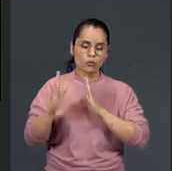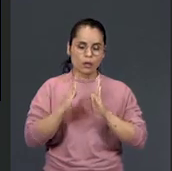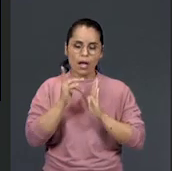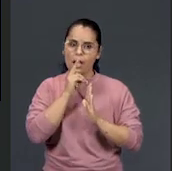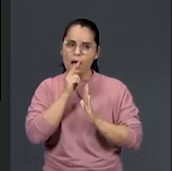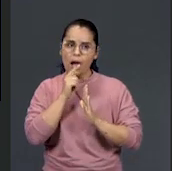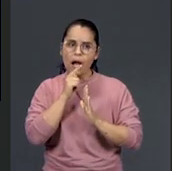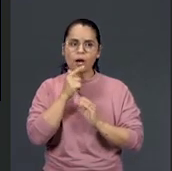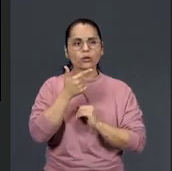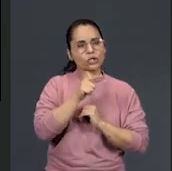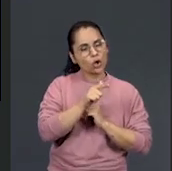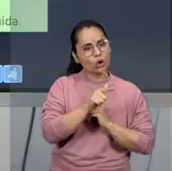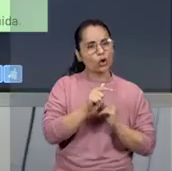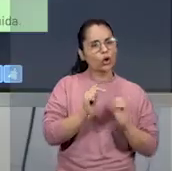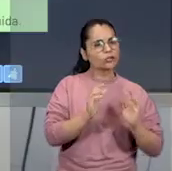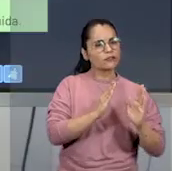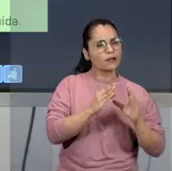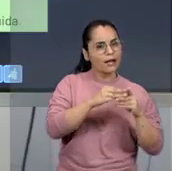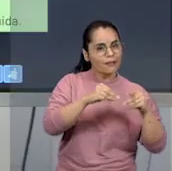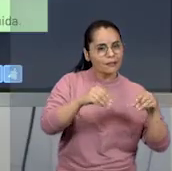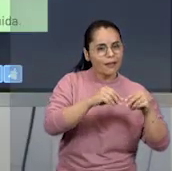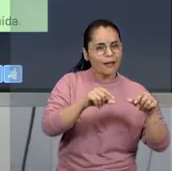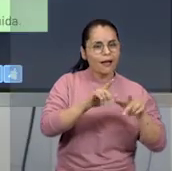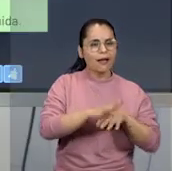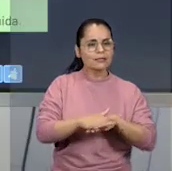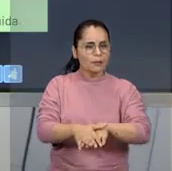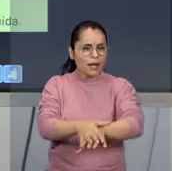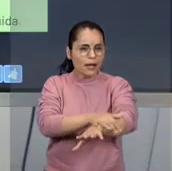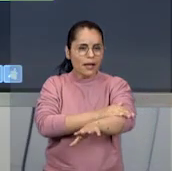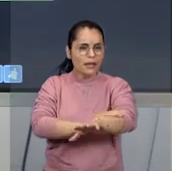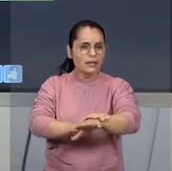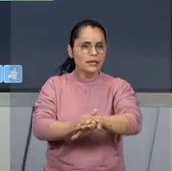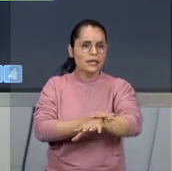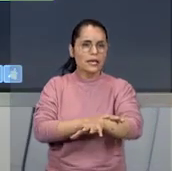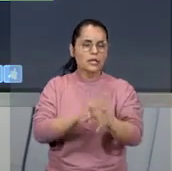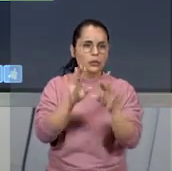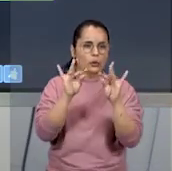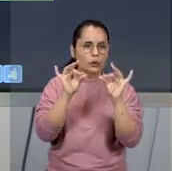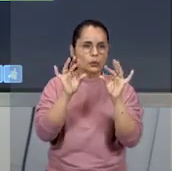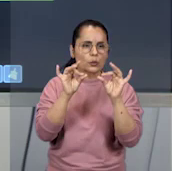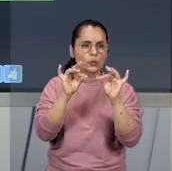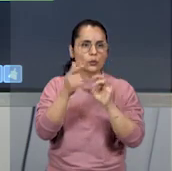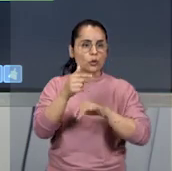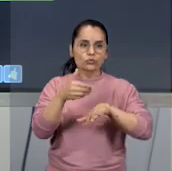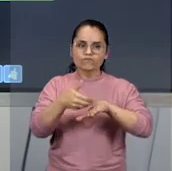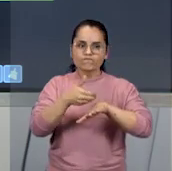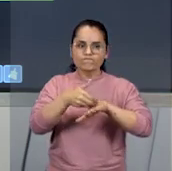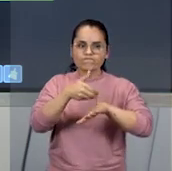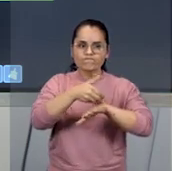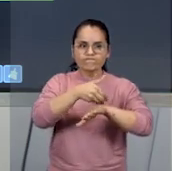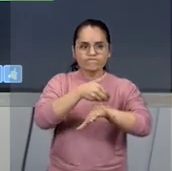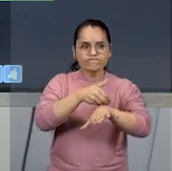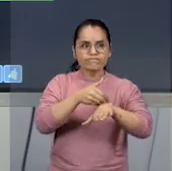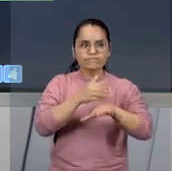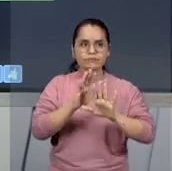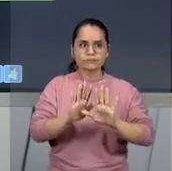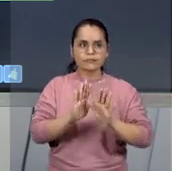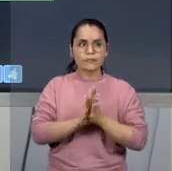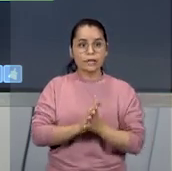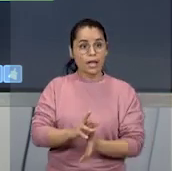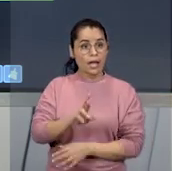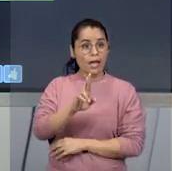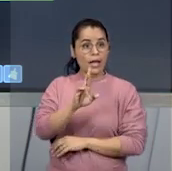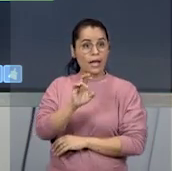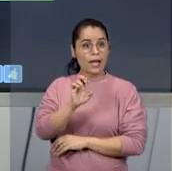hábito terrestre. Pele lisa, e úmida, sem escama. Os répteis,